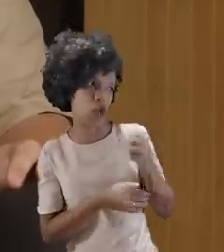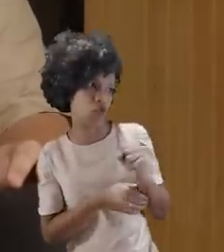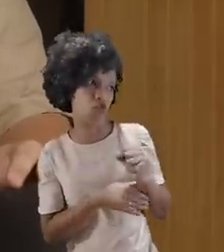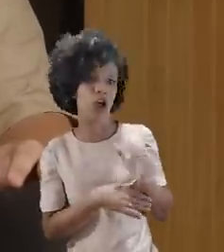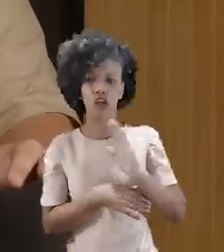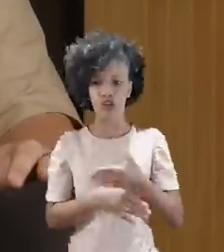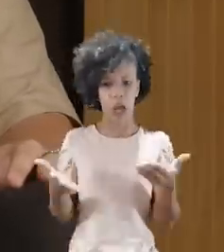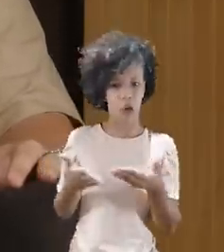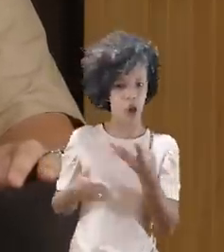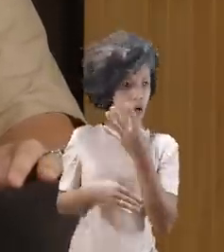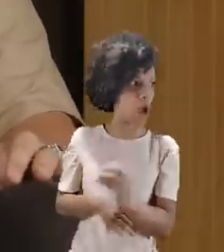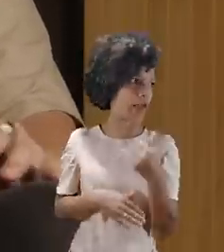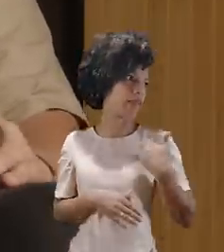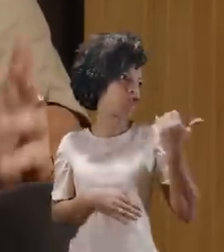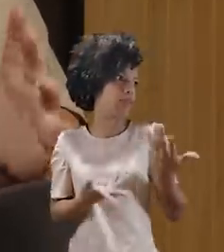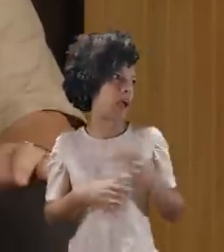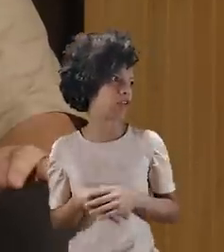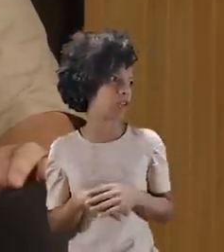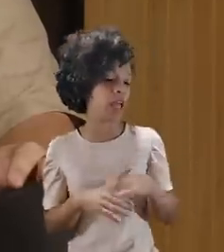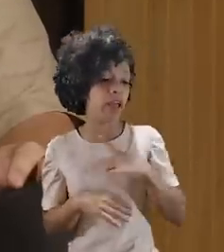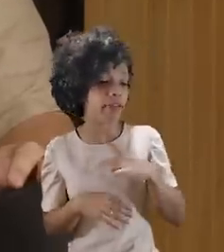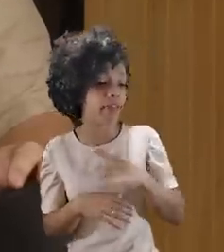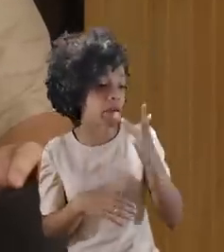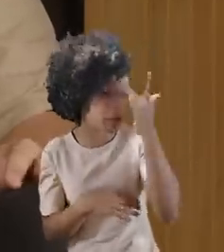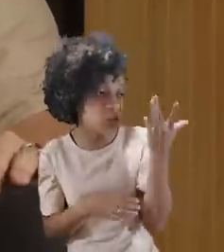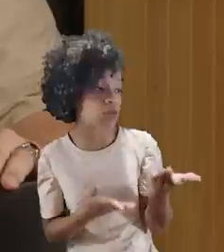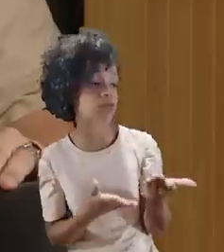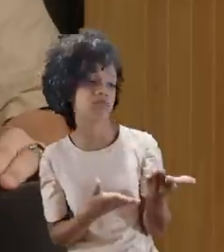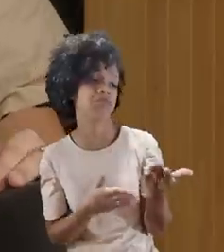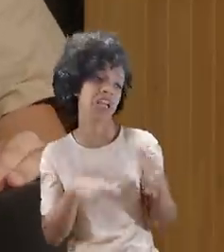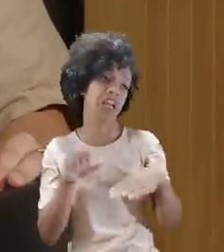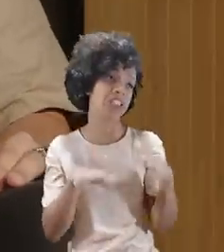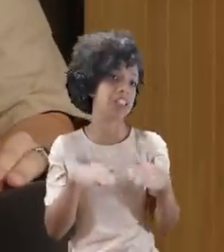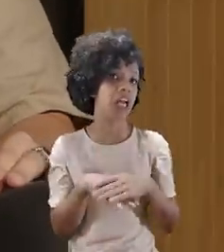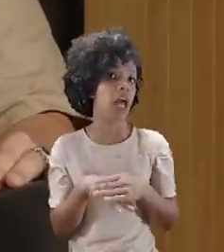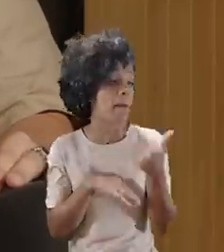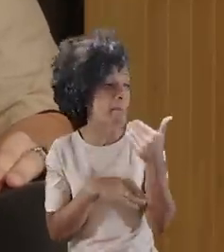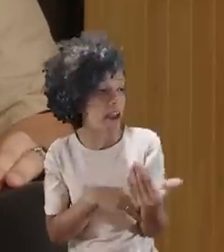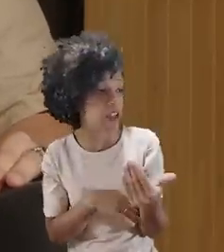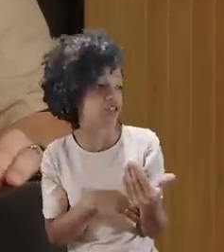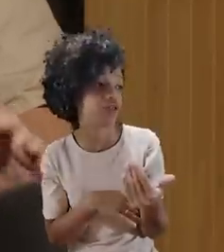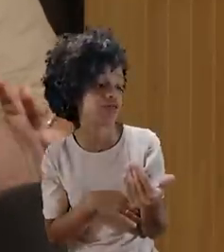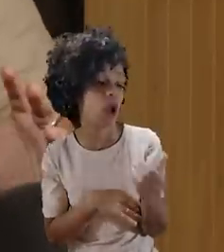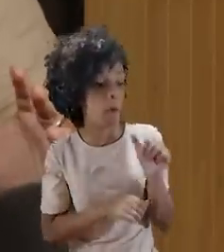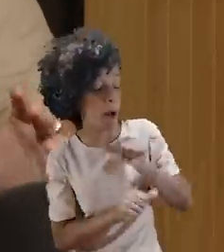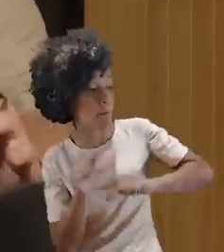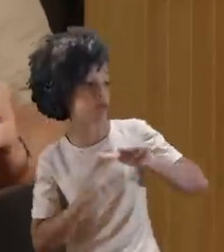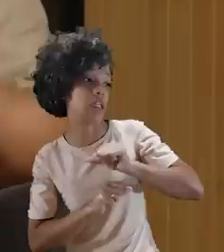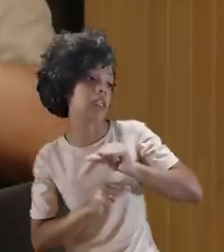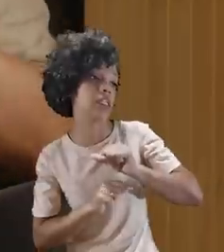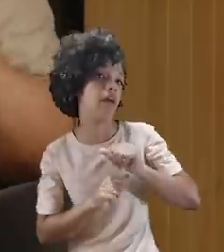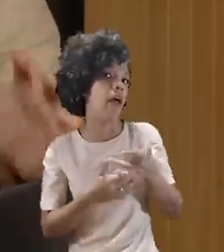os 8 anos já tá com 40 tá ligado e tem um cara aqui Geralmente quem pede uma